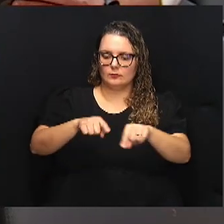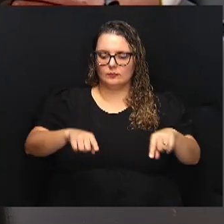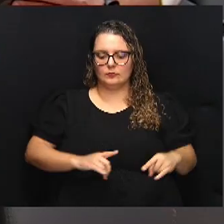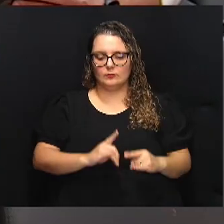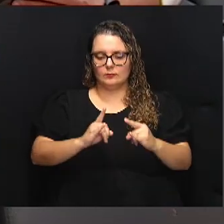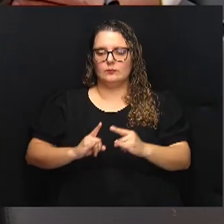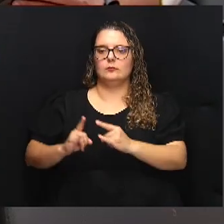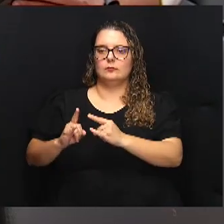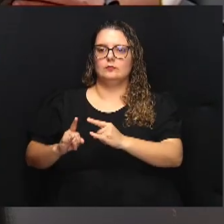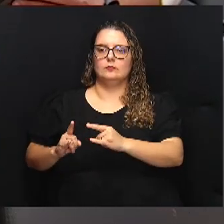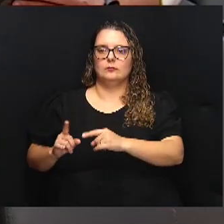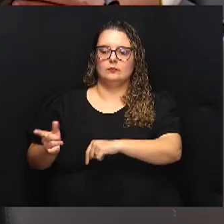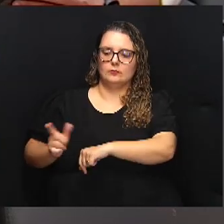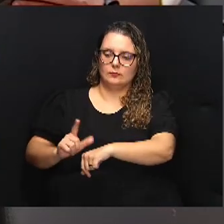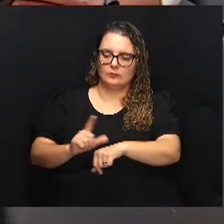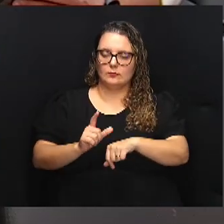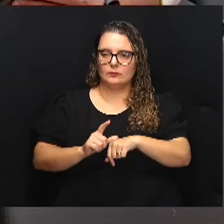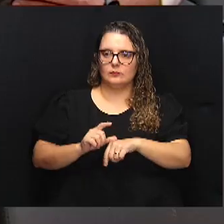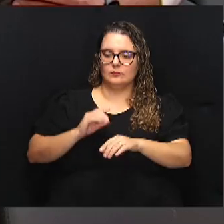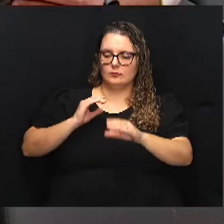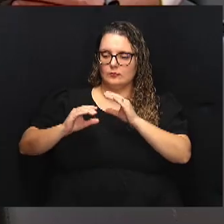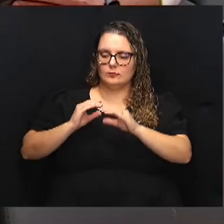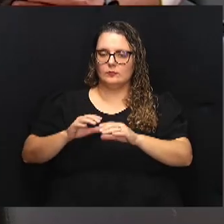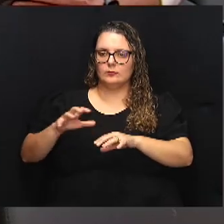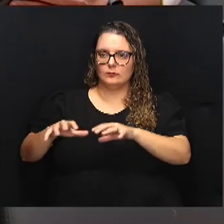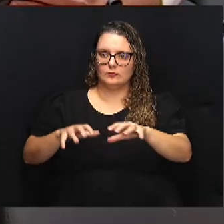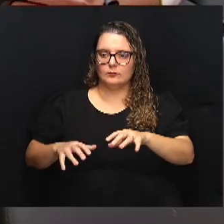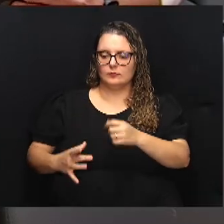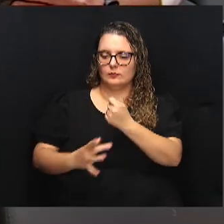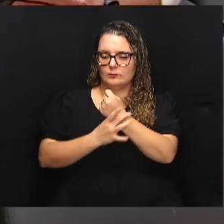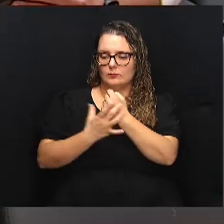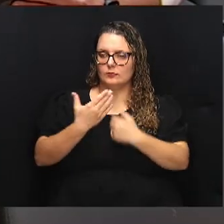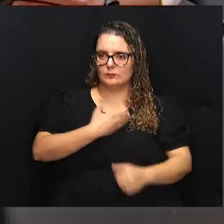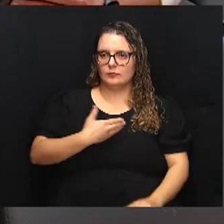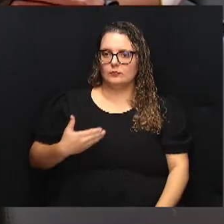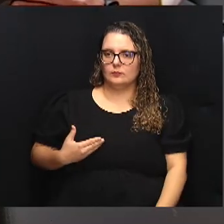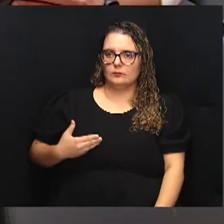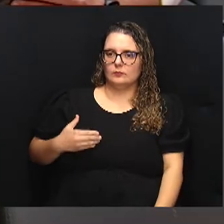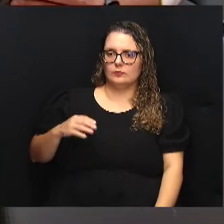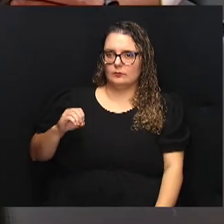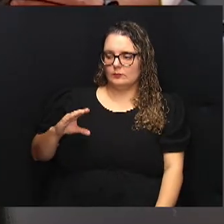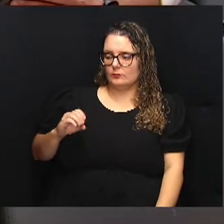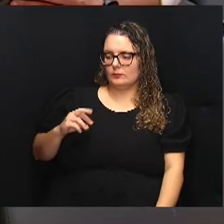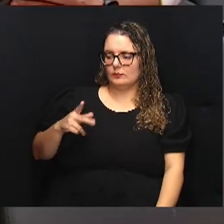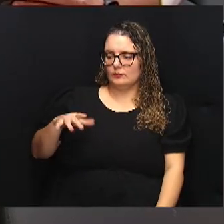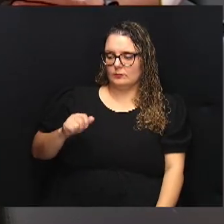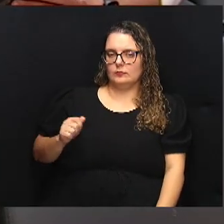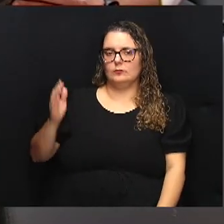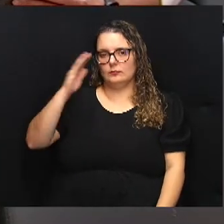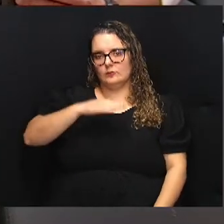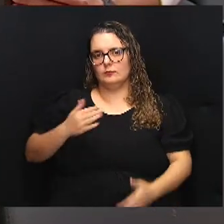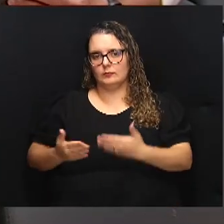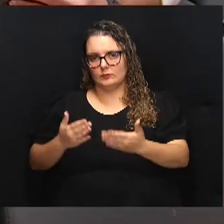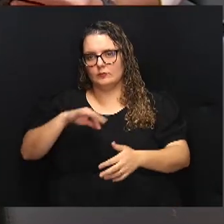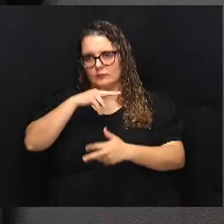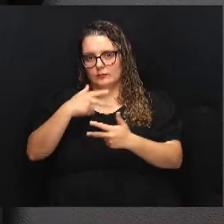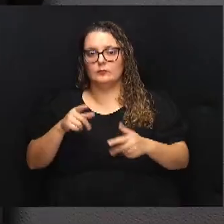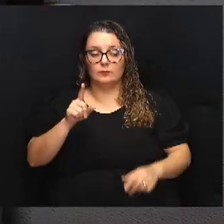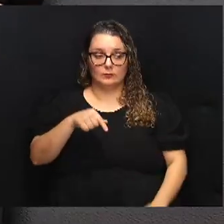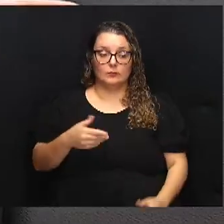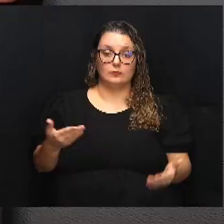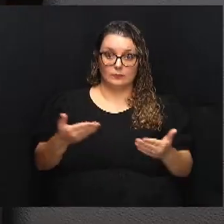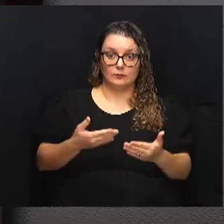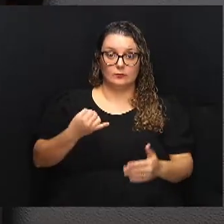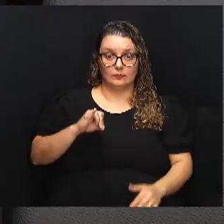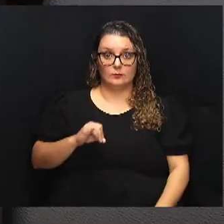e comerciais a comunicar aos órgãos de segurança pública a ocorrência de casos de maus tratos a animais. Hoje, se você